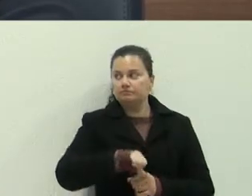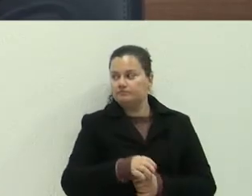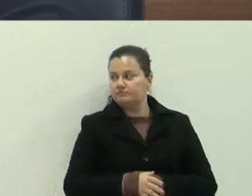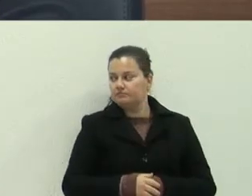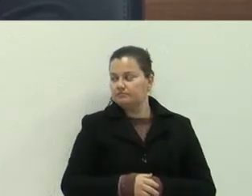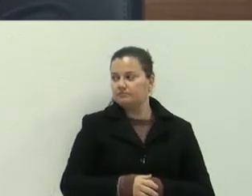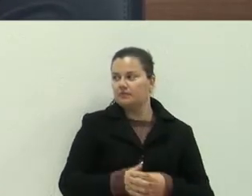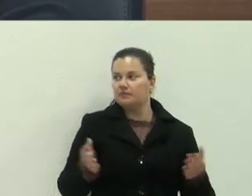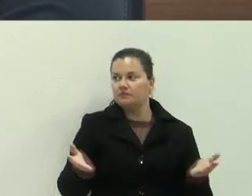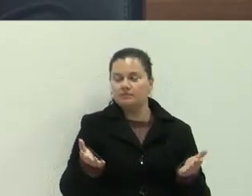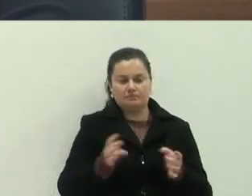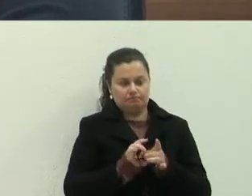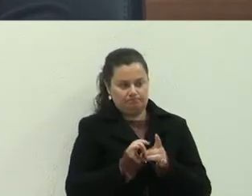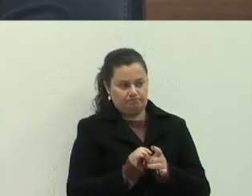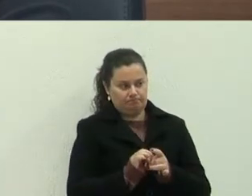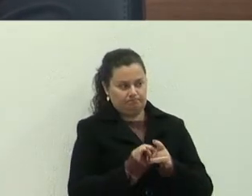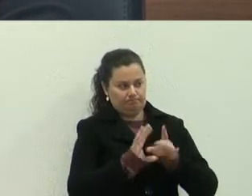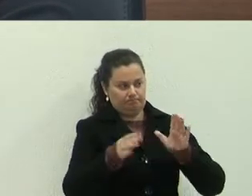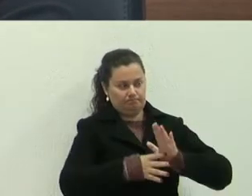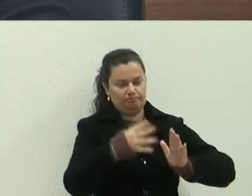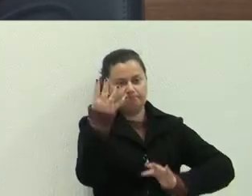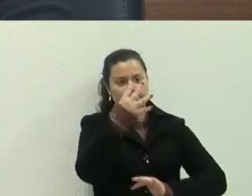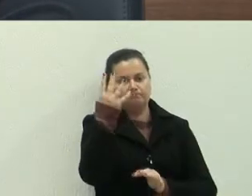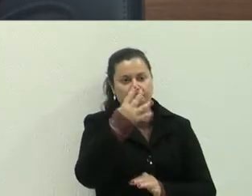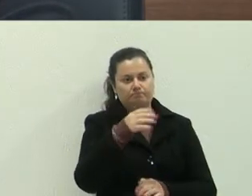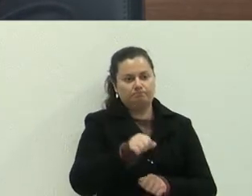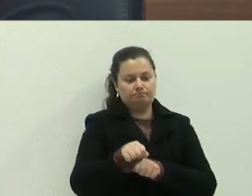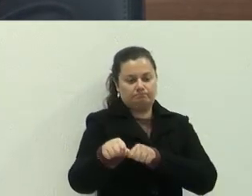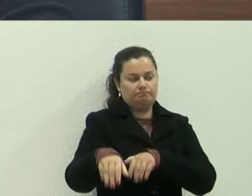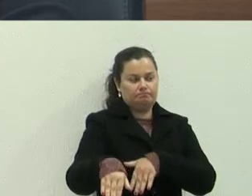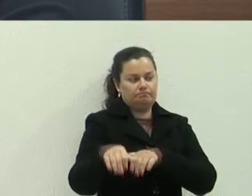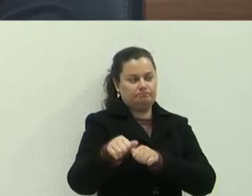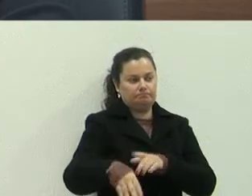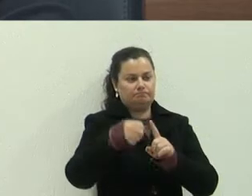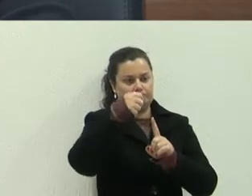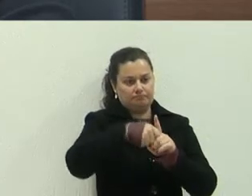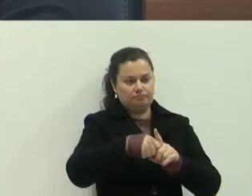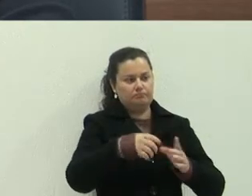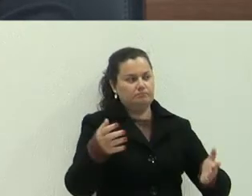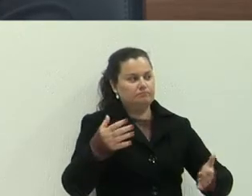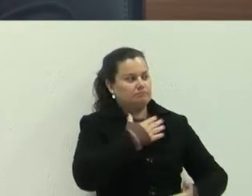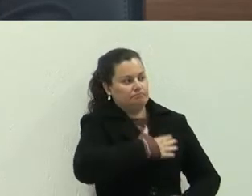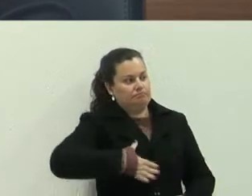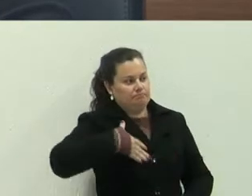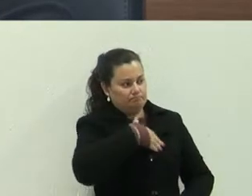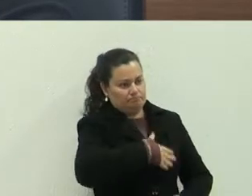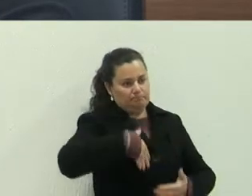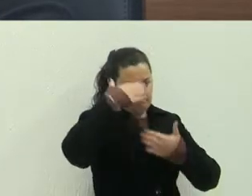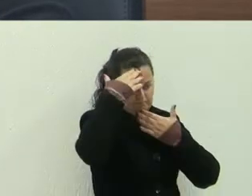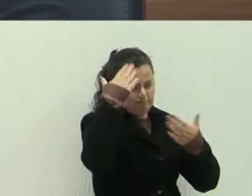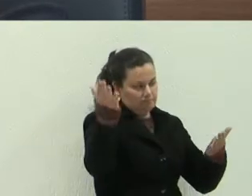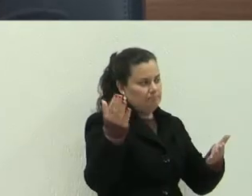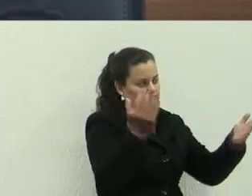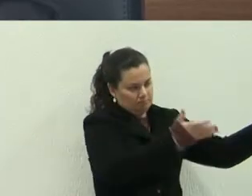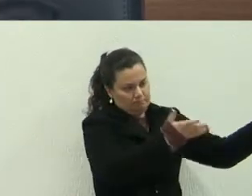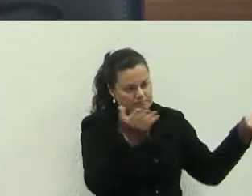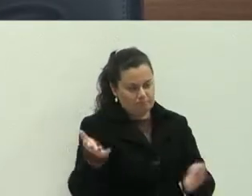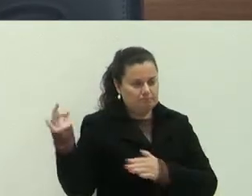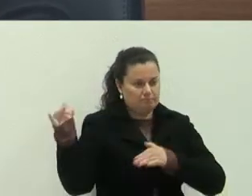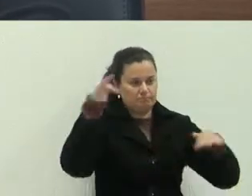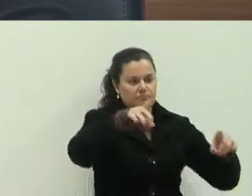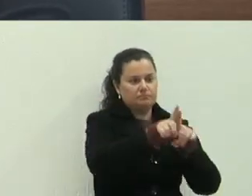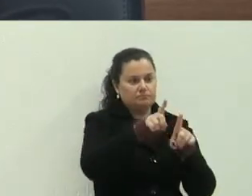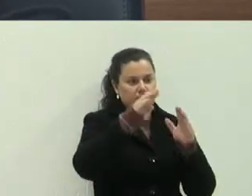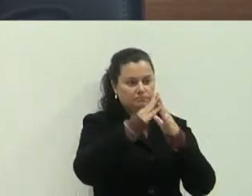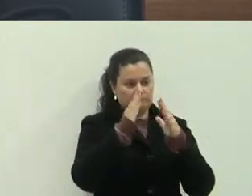nossa quarta sessão ordinária do mês de setembro. Gostaria de agradecer a presença de todos que estão aqui e também a todos que nos